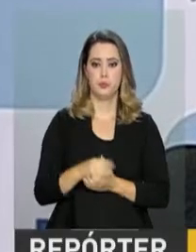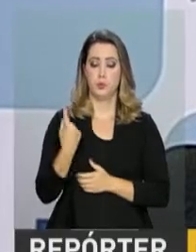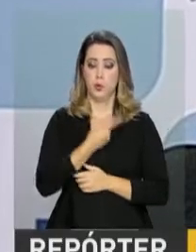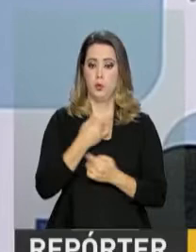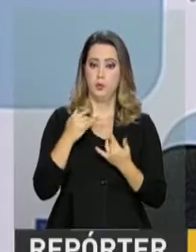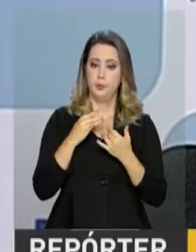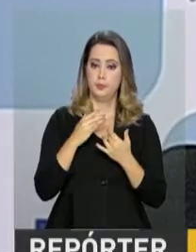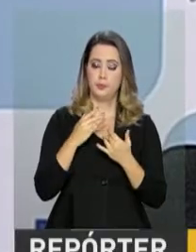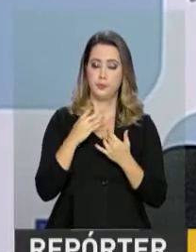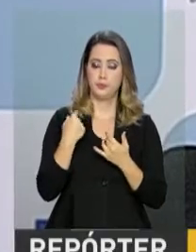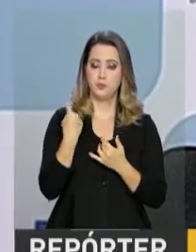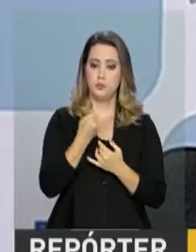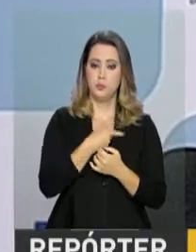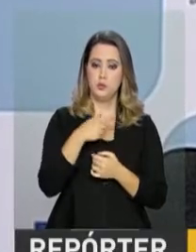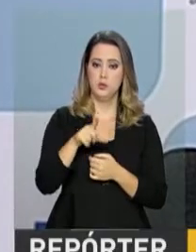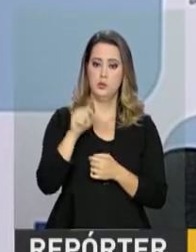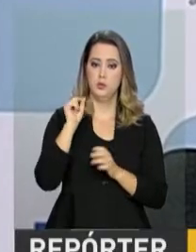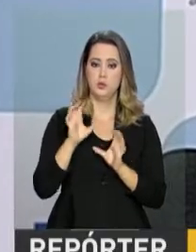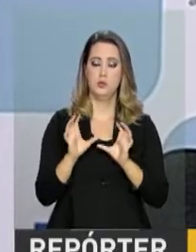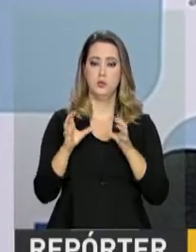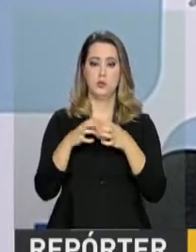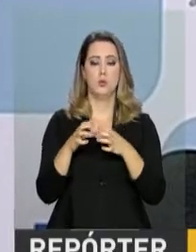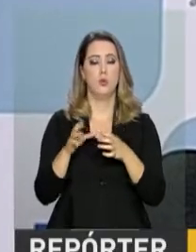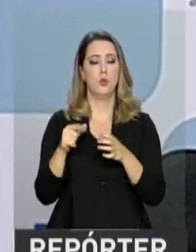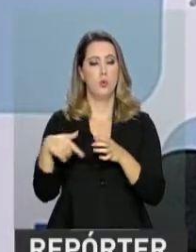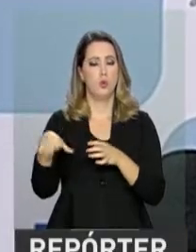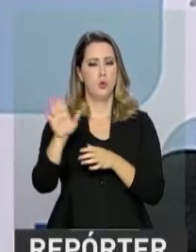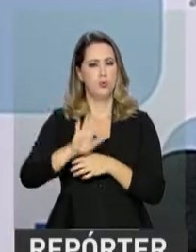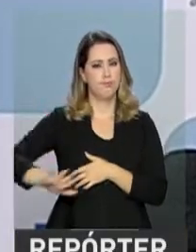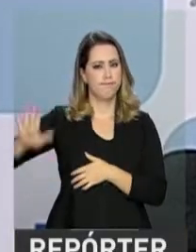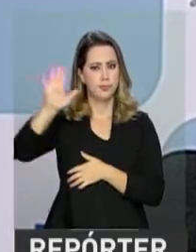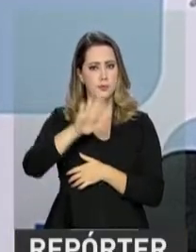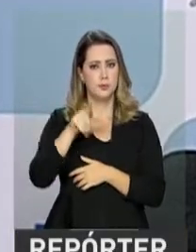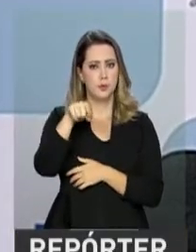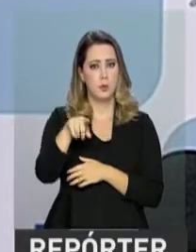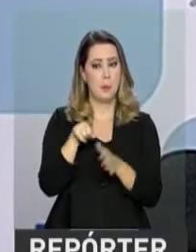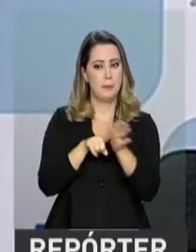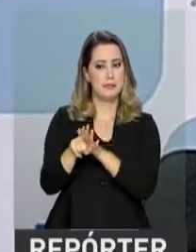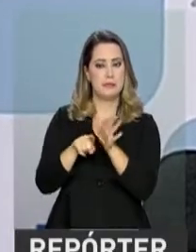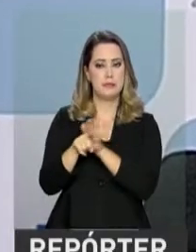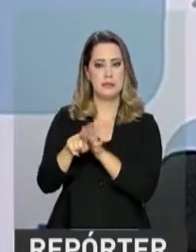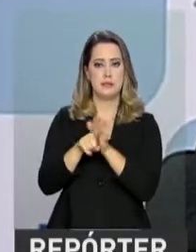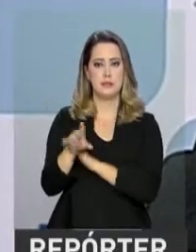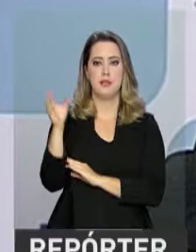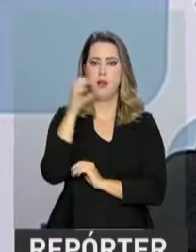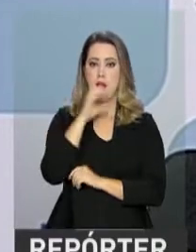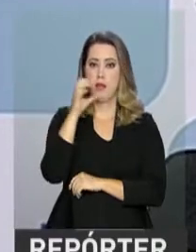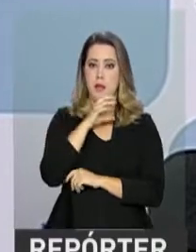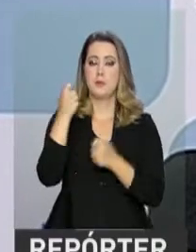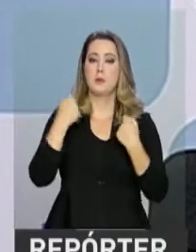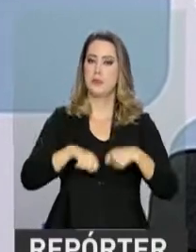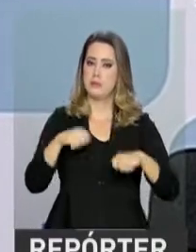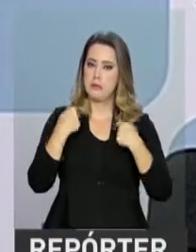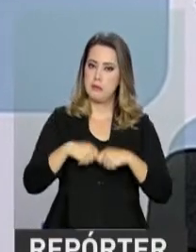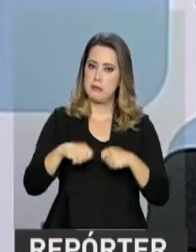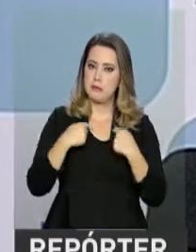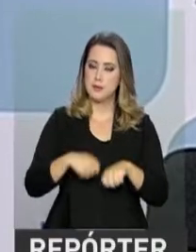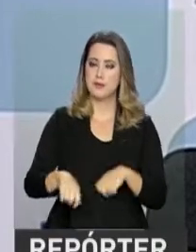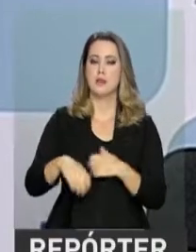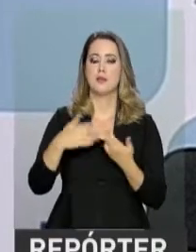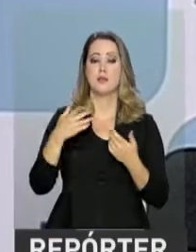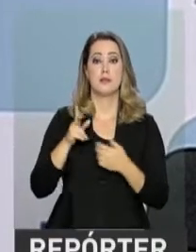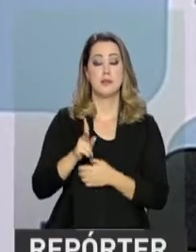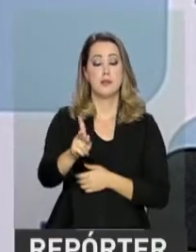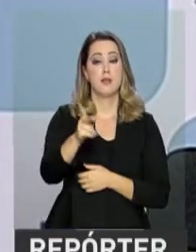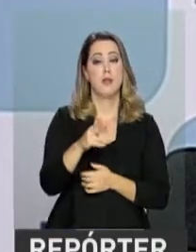por uma decisão da comissão tripartite estado do tipo não o levantamento rápido do aedes aegypti obrigatório para que a gente tenha uma